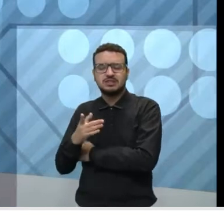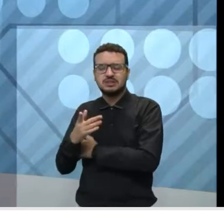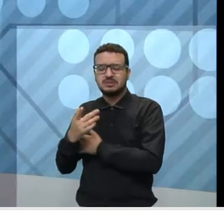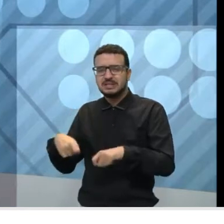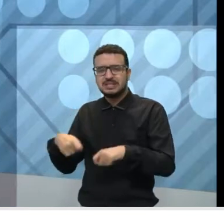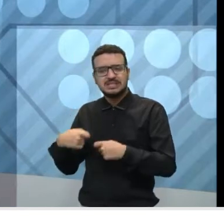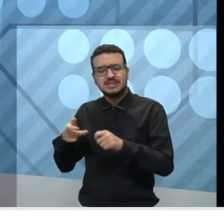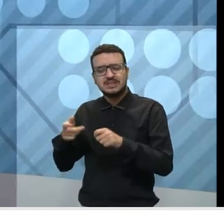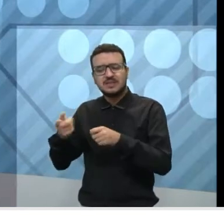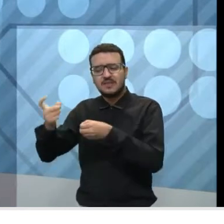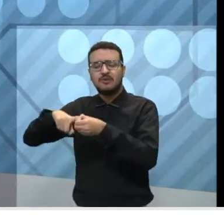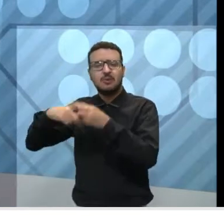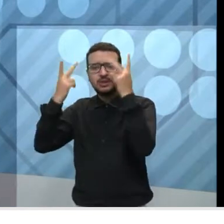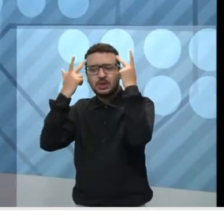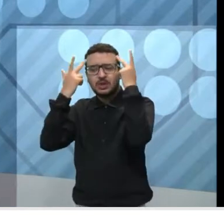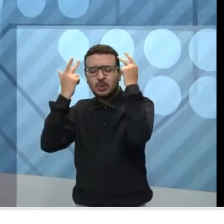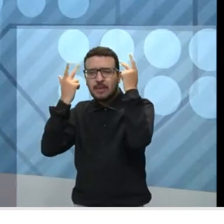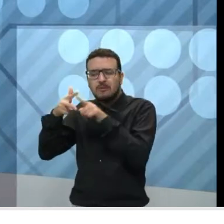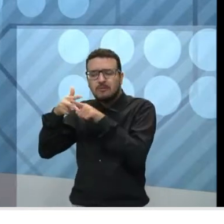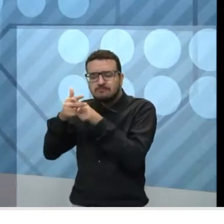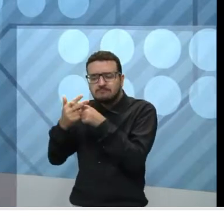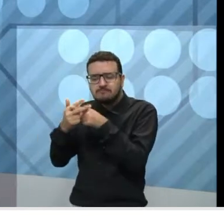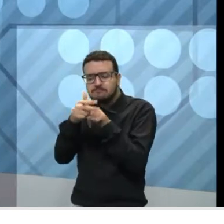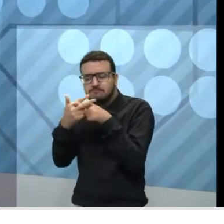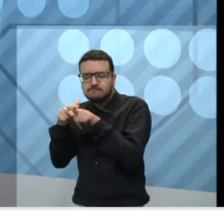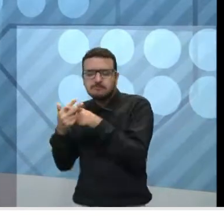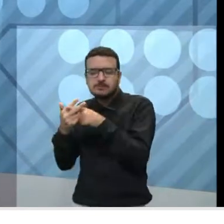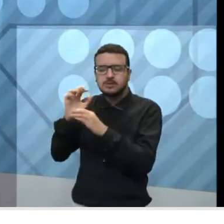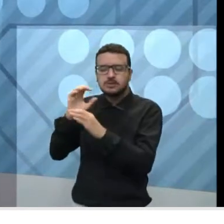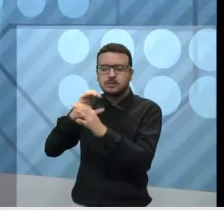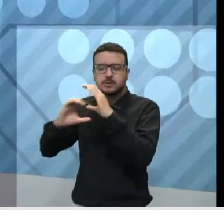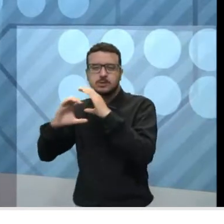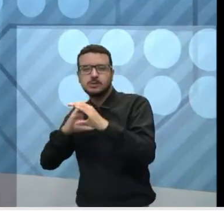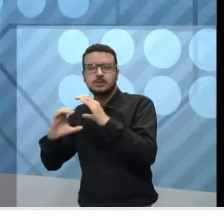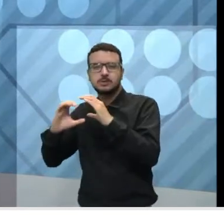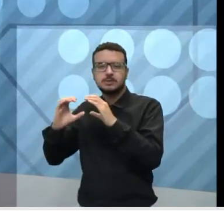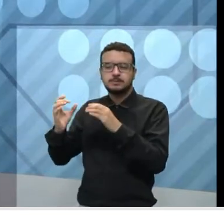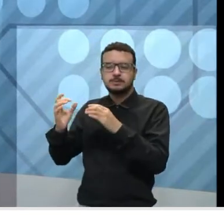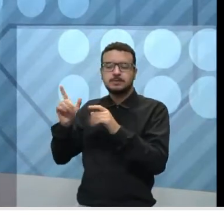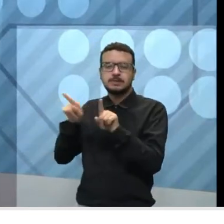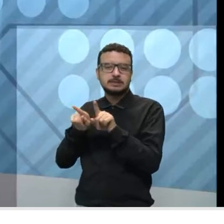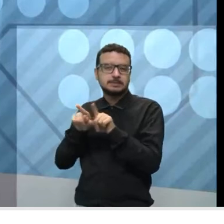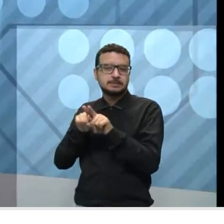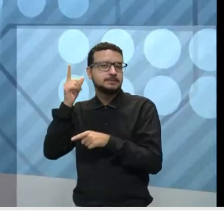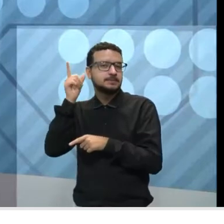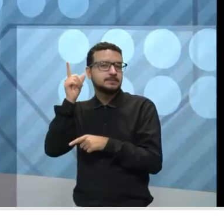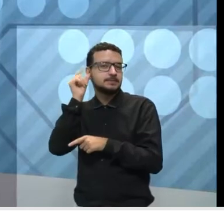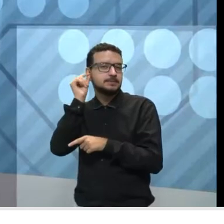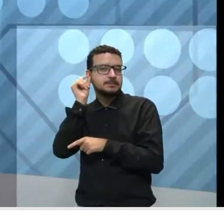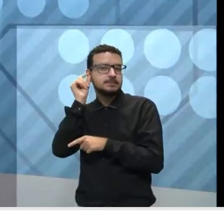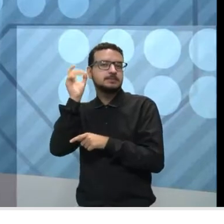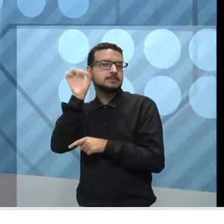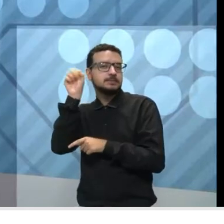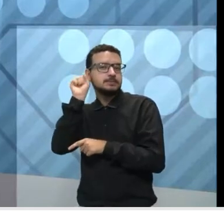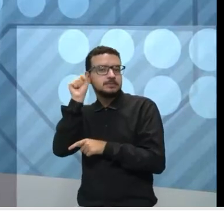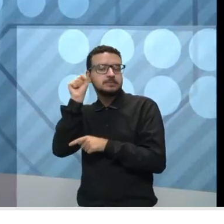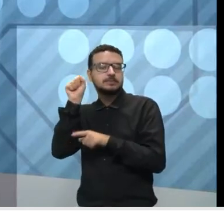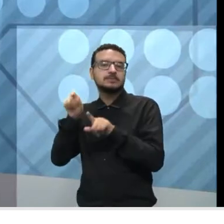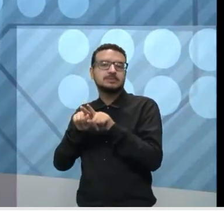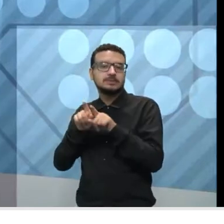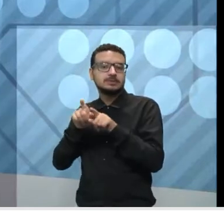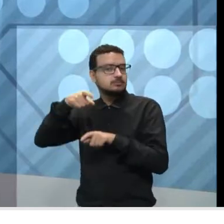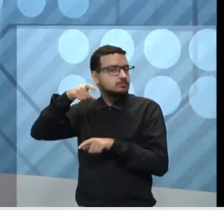da comunicação, também nos resíduos auditivos, com aparelhos auditivos de potência, ou implante coclear, ou seja, ela